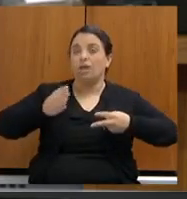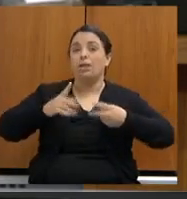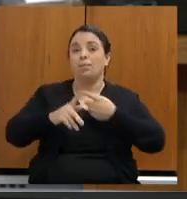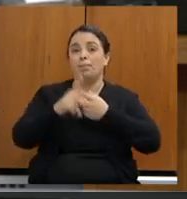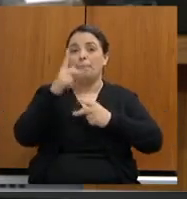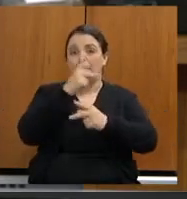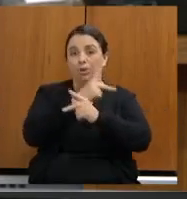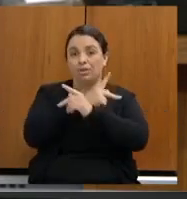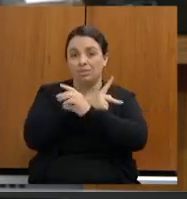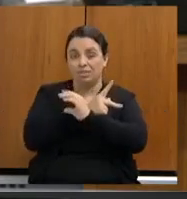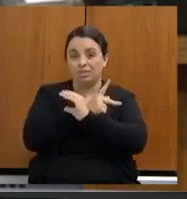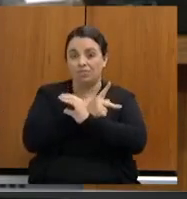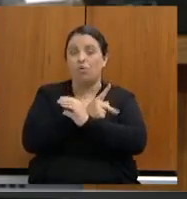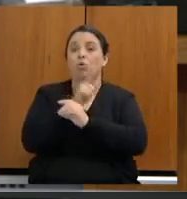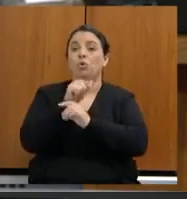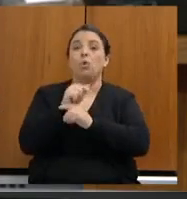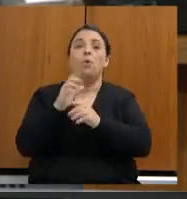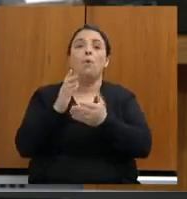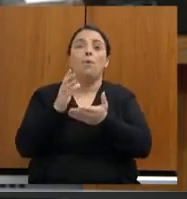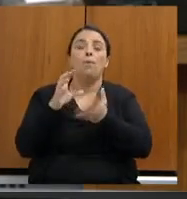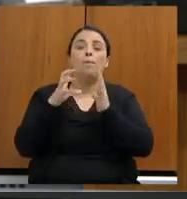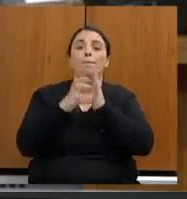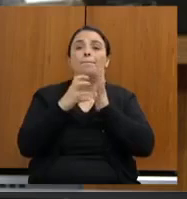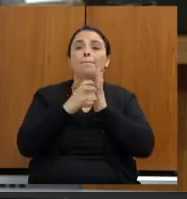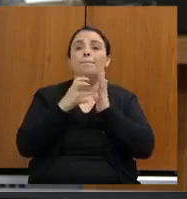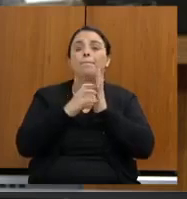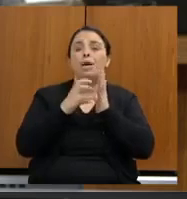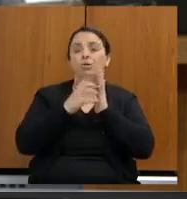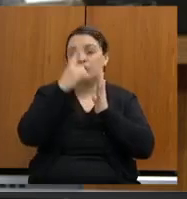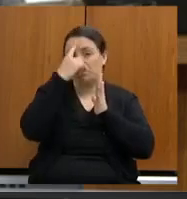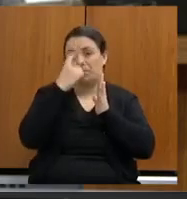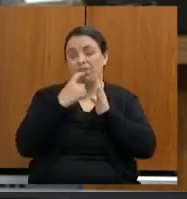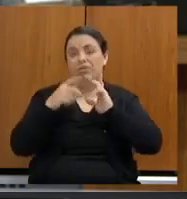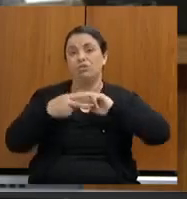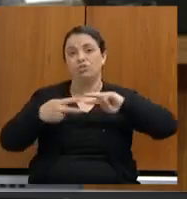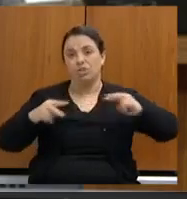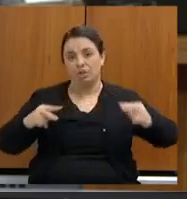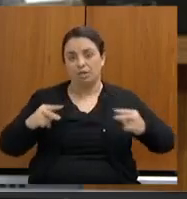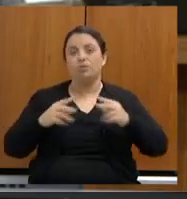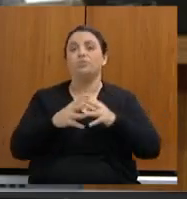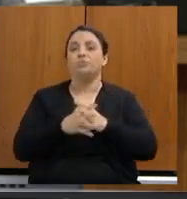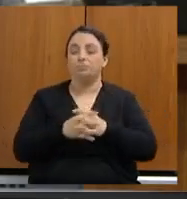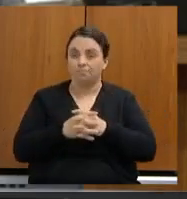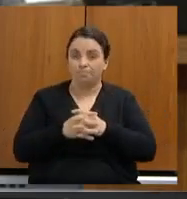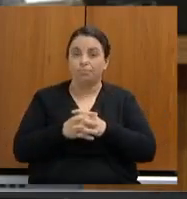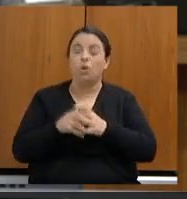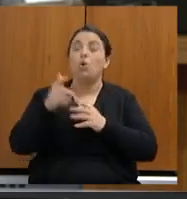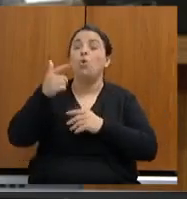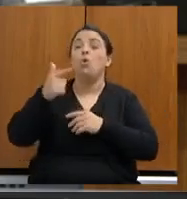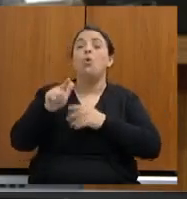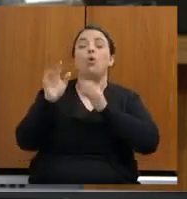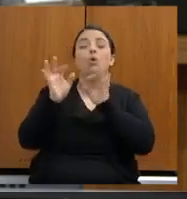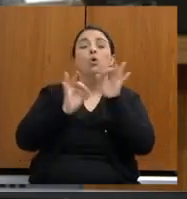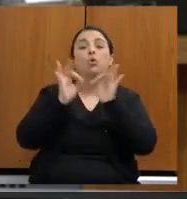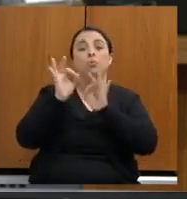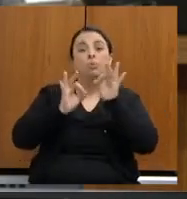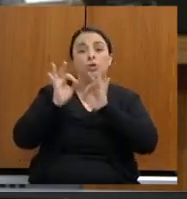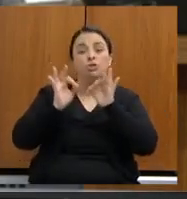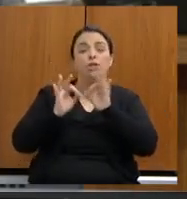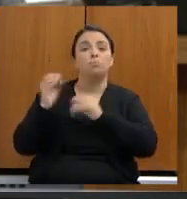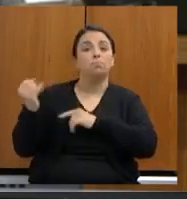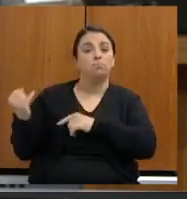Nacional de perfis genéticos pode passar e no que outro projeto absolutamente